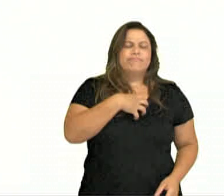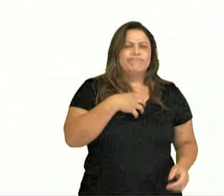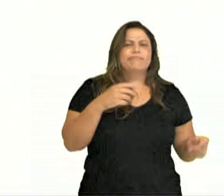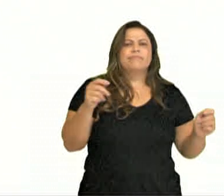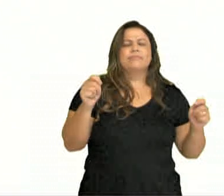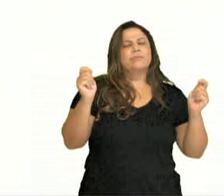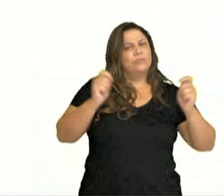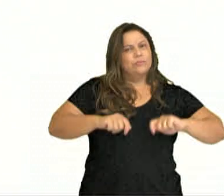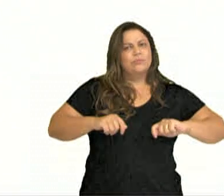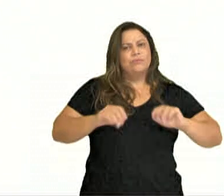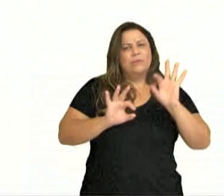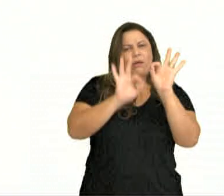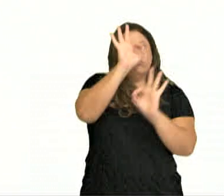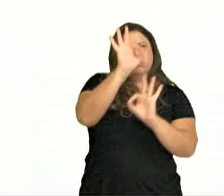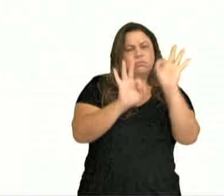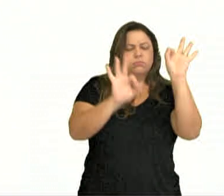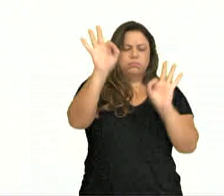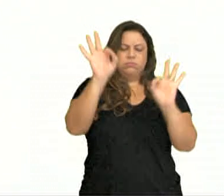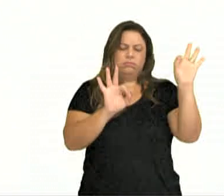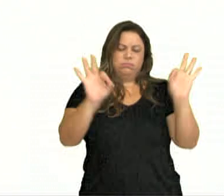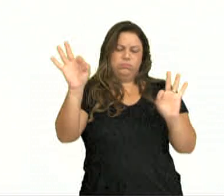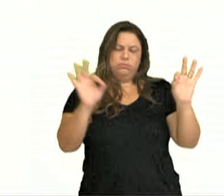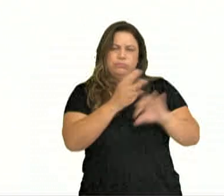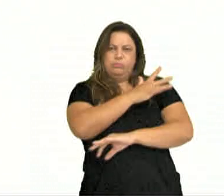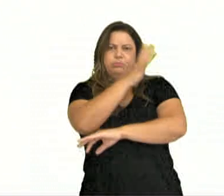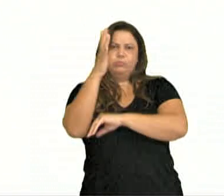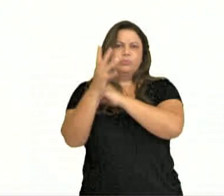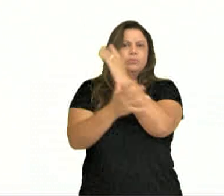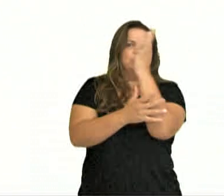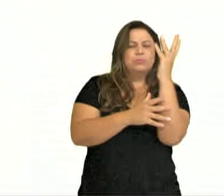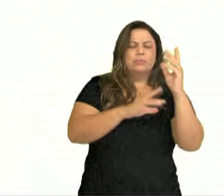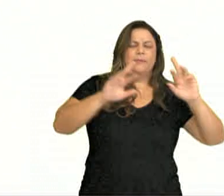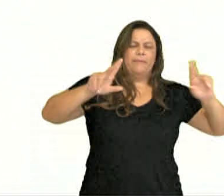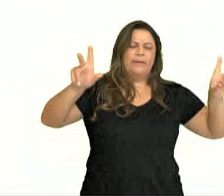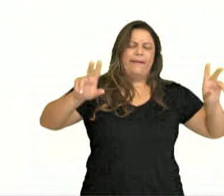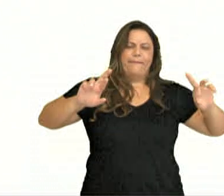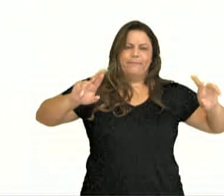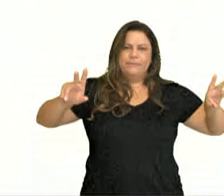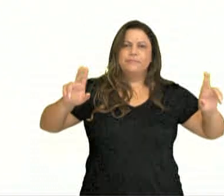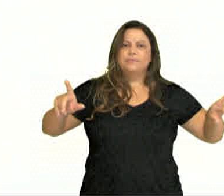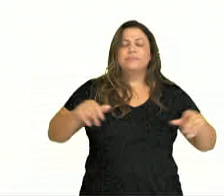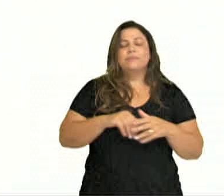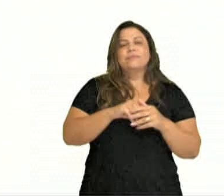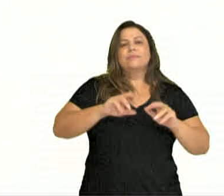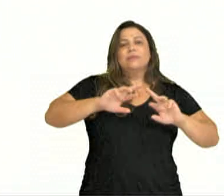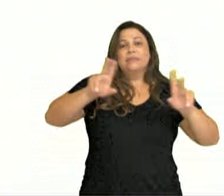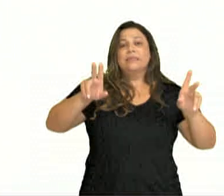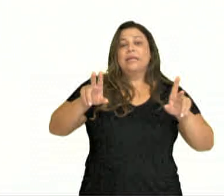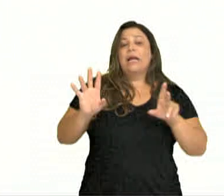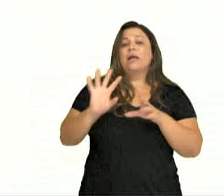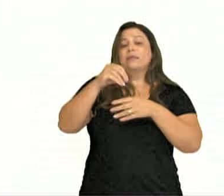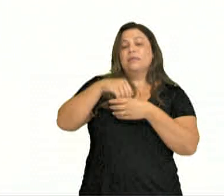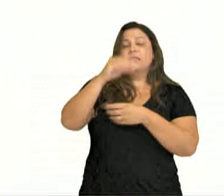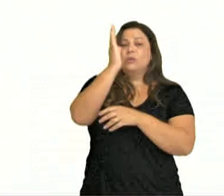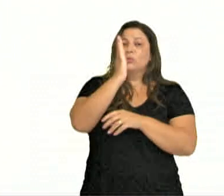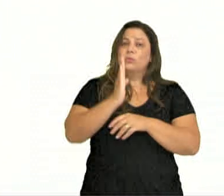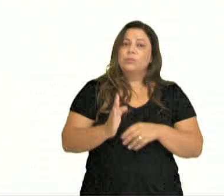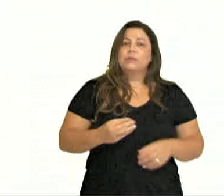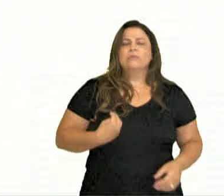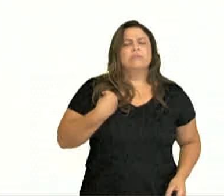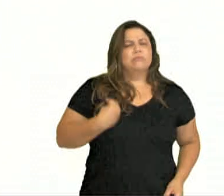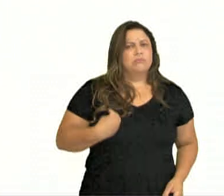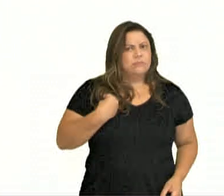fazer um mapeamento ambiental das águas que existem no país. Então a presença ou a ausência